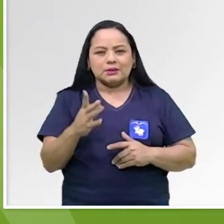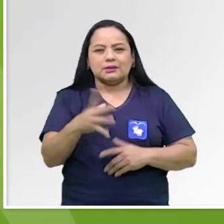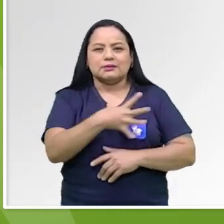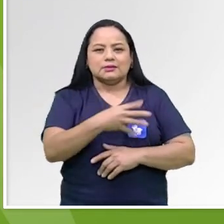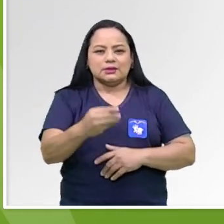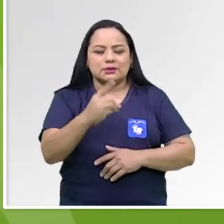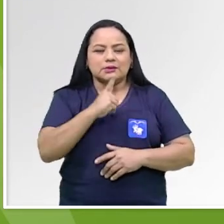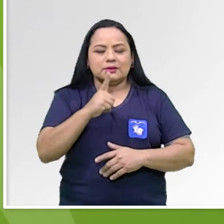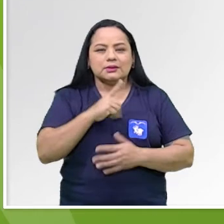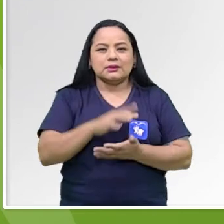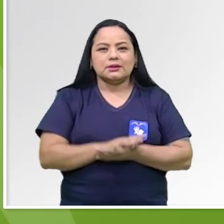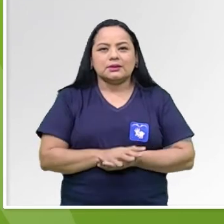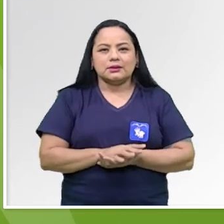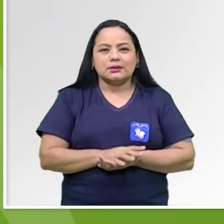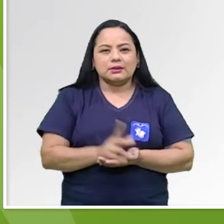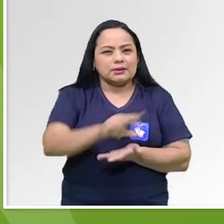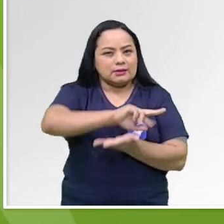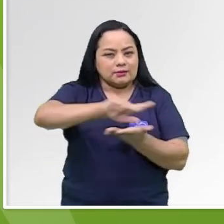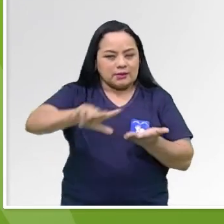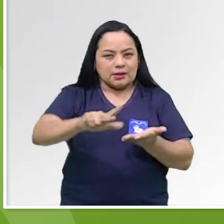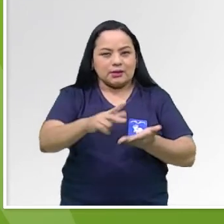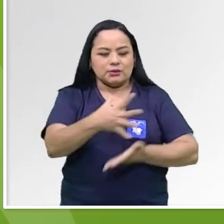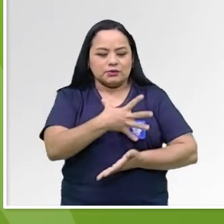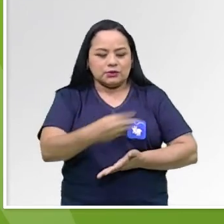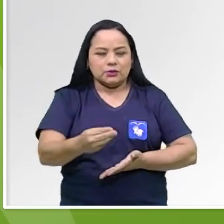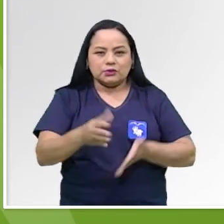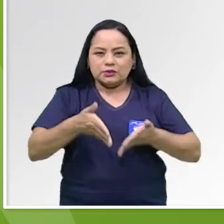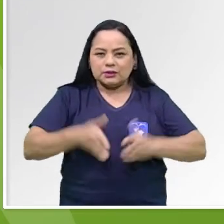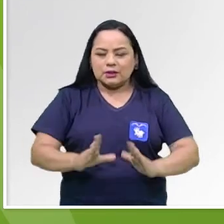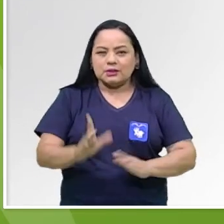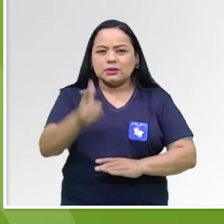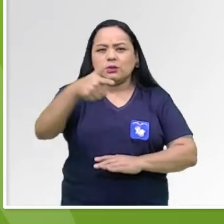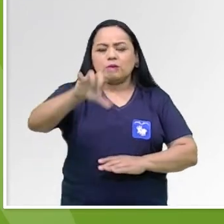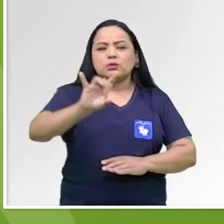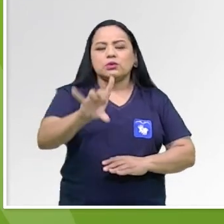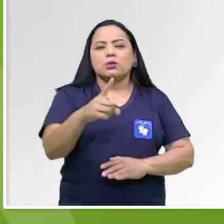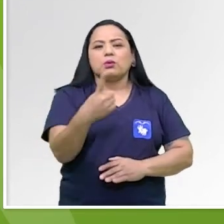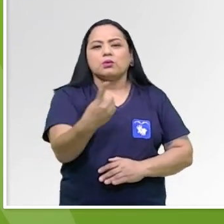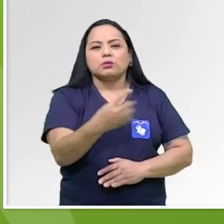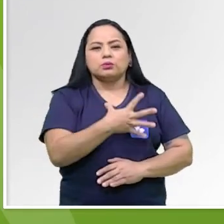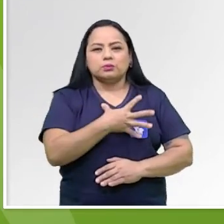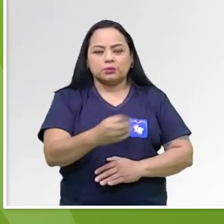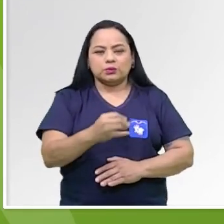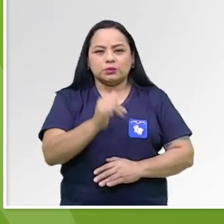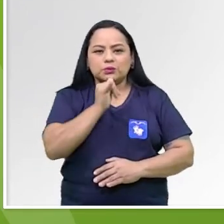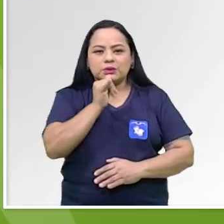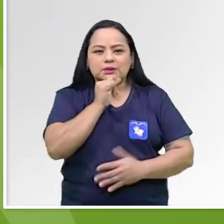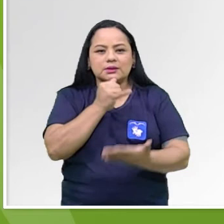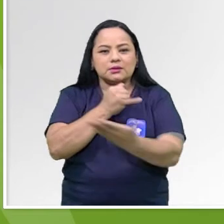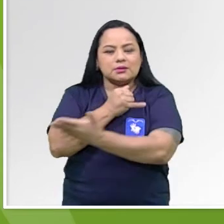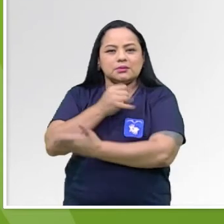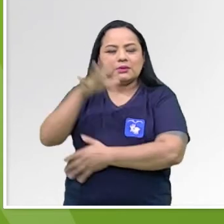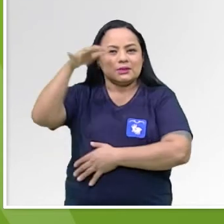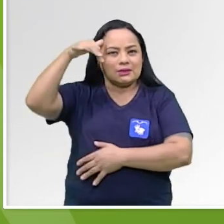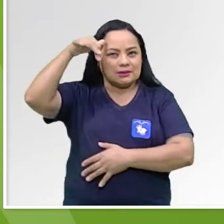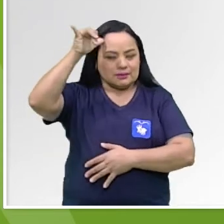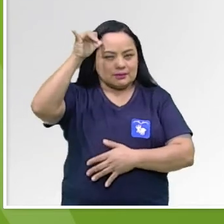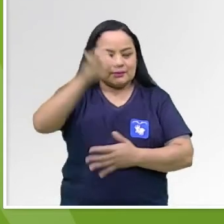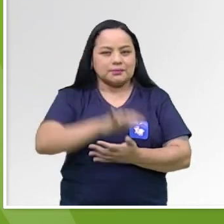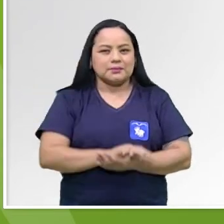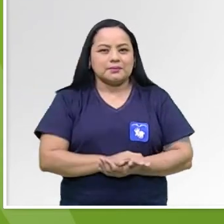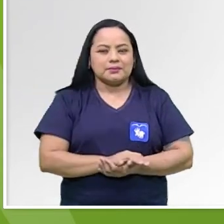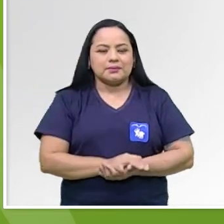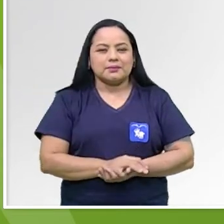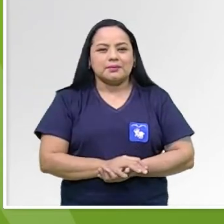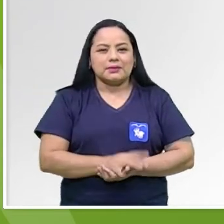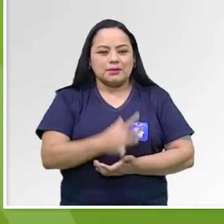fêmeas que geram ali muitos filhotes, outras que geram apenas um filhote, como no caso aí dessa vaca, tá? Então os